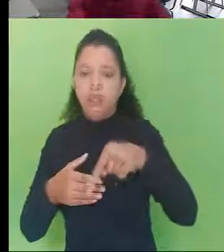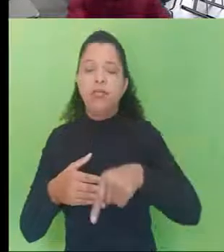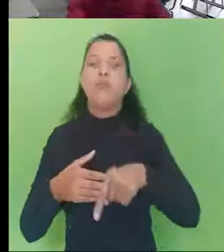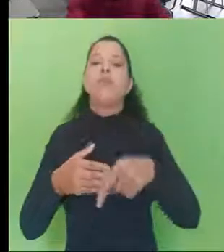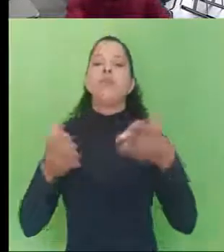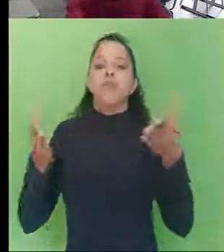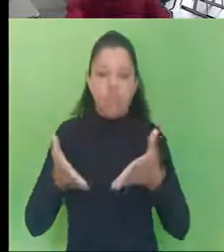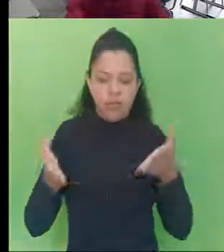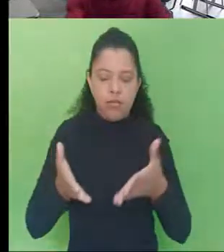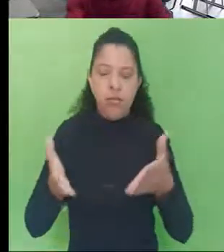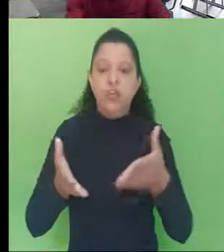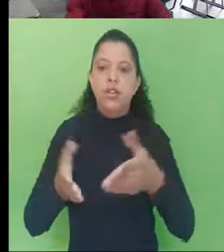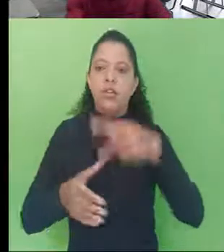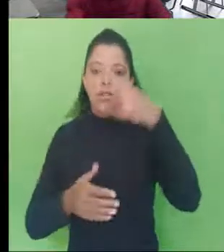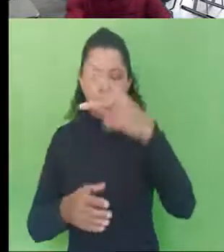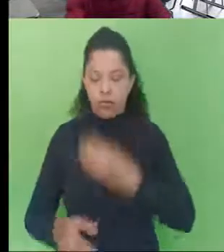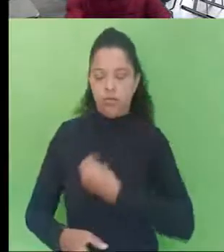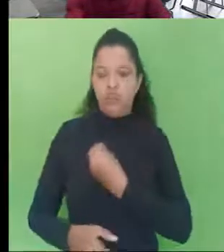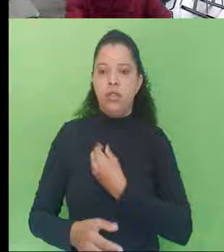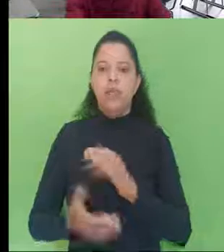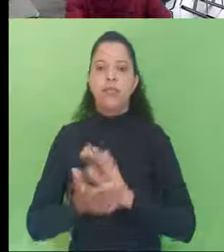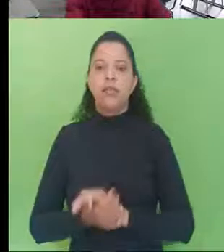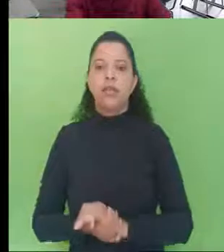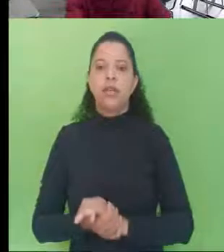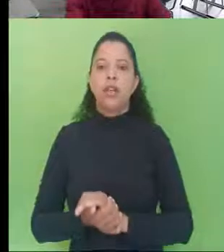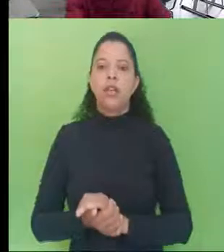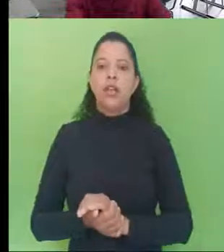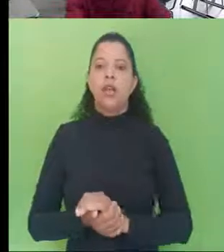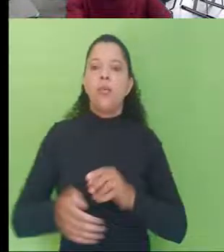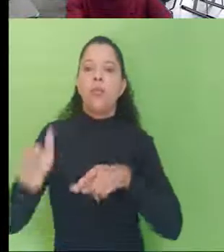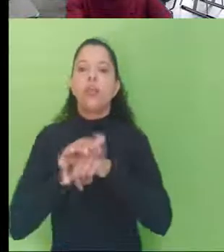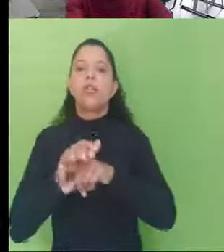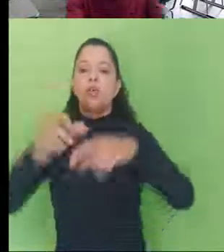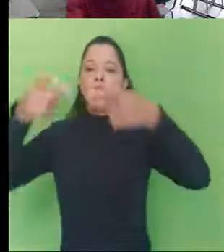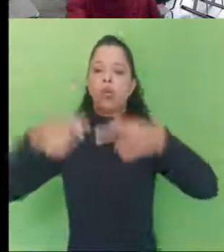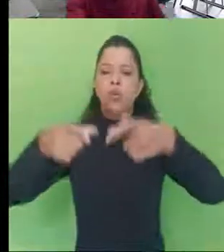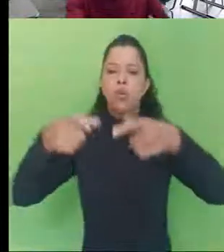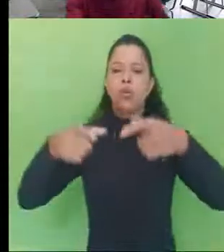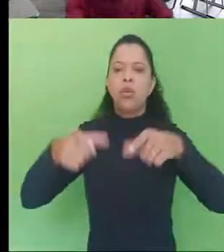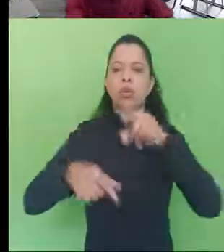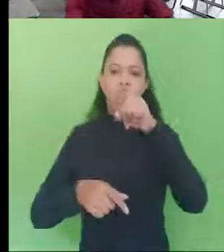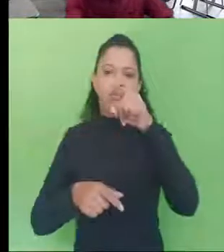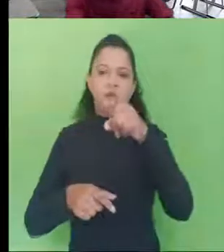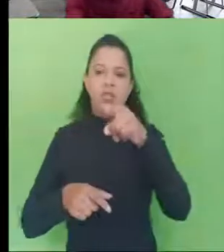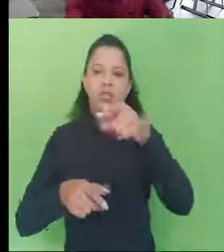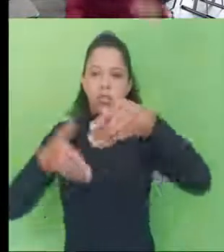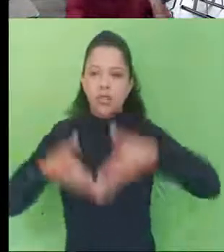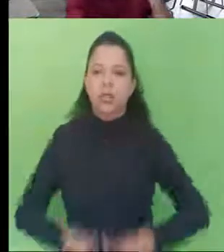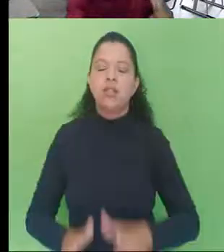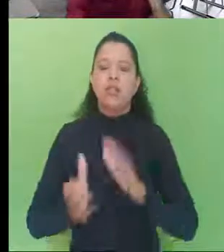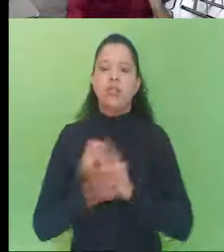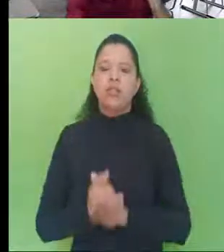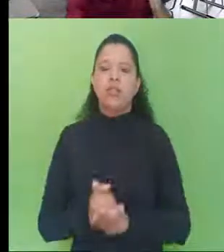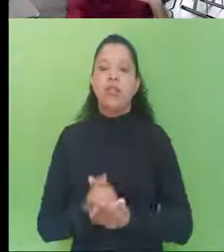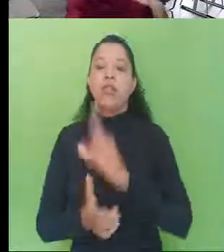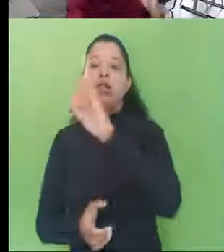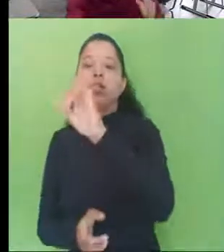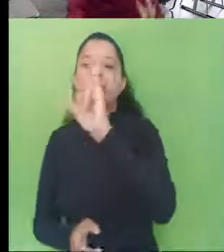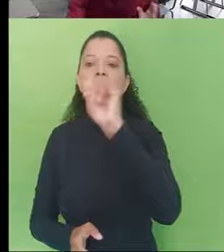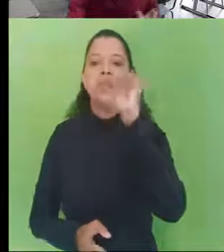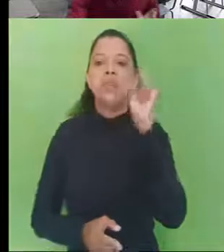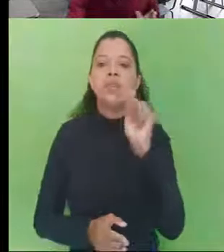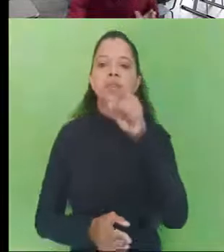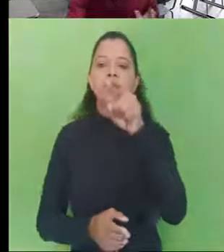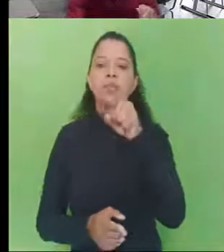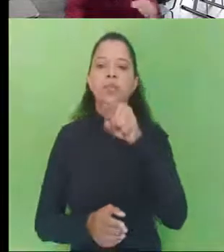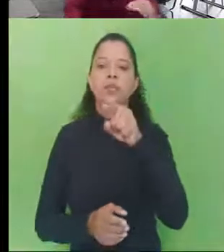Continuo perguntando. Onde você nasceu? Quando você nasceu? Só para você perceber que